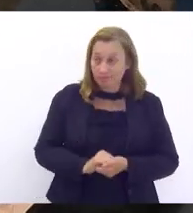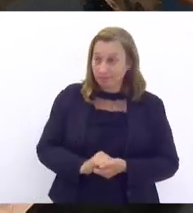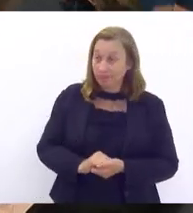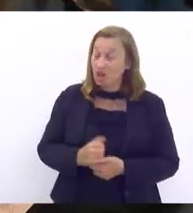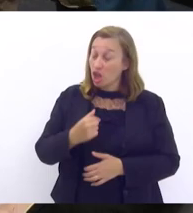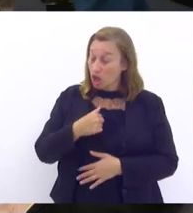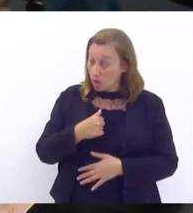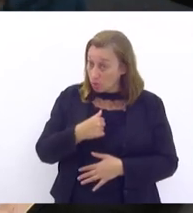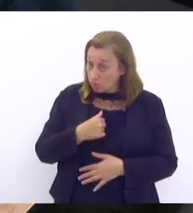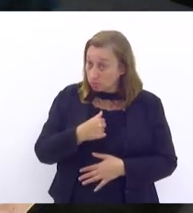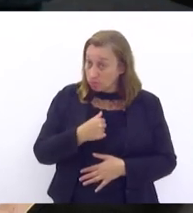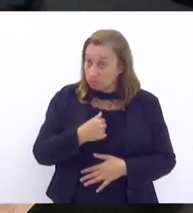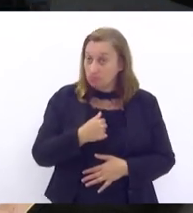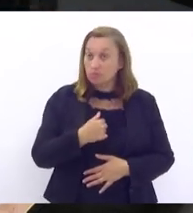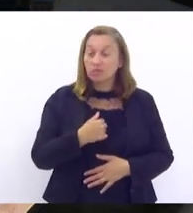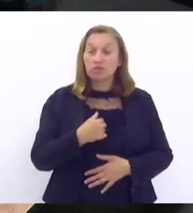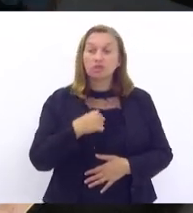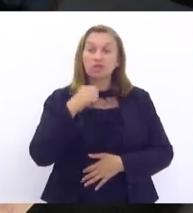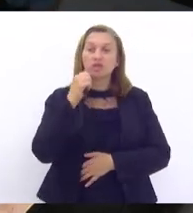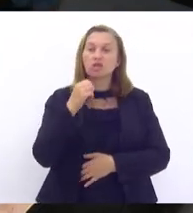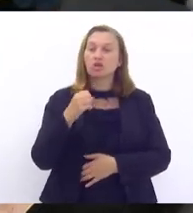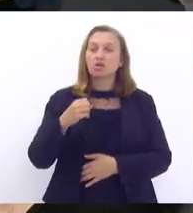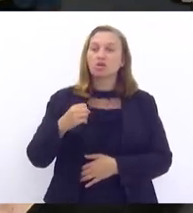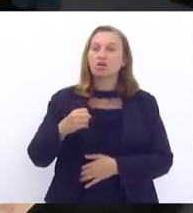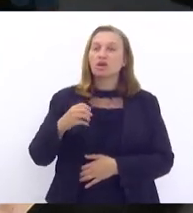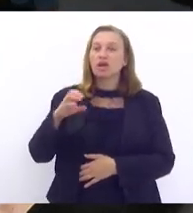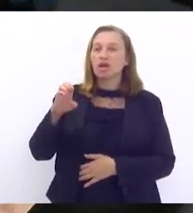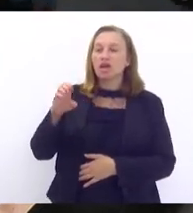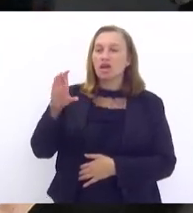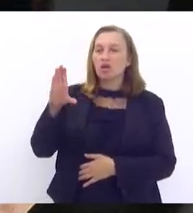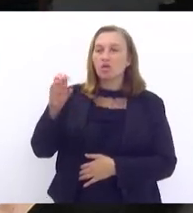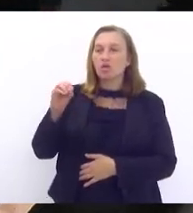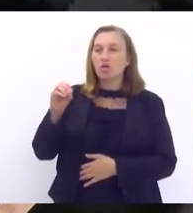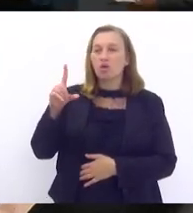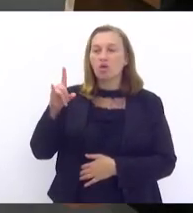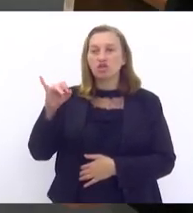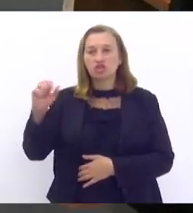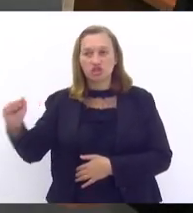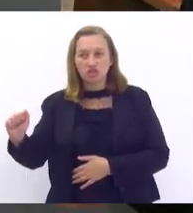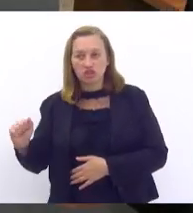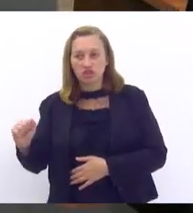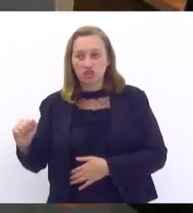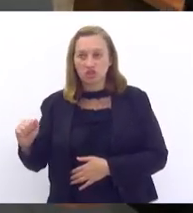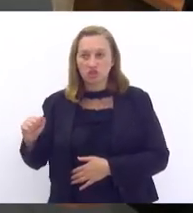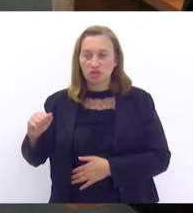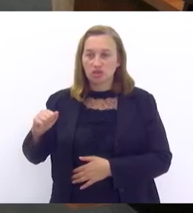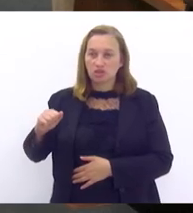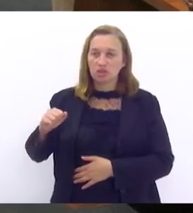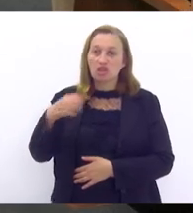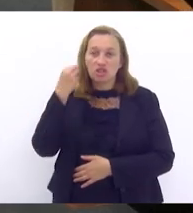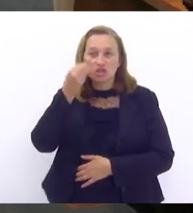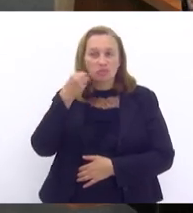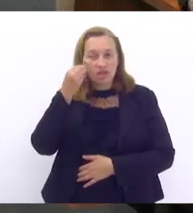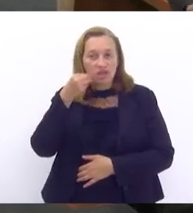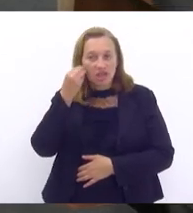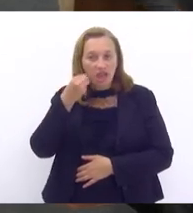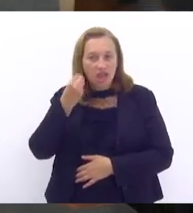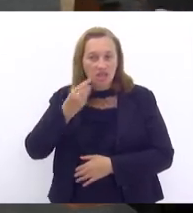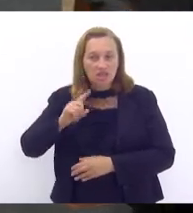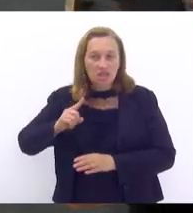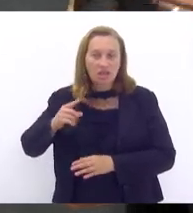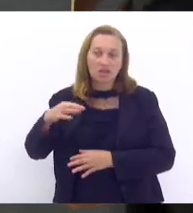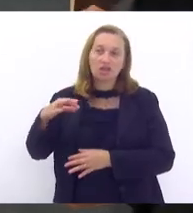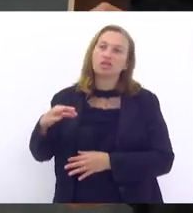eu, como ecologista, um tiranossauro rex da ecologia, eu quero dizer que eu